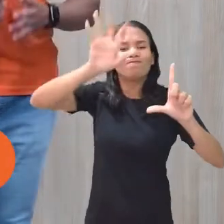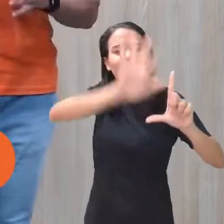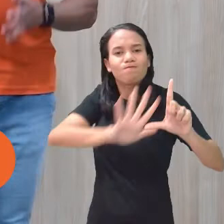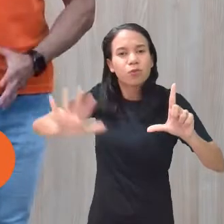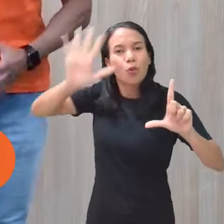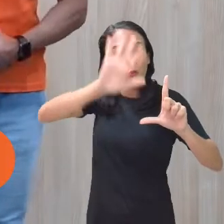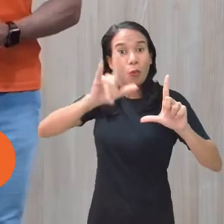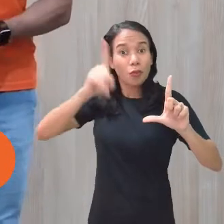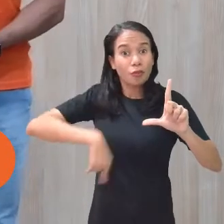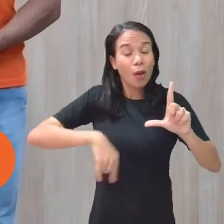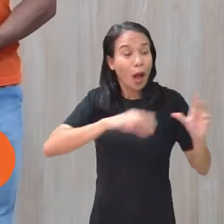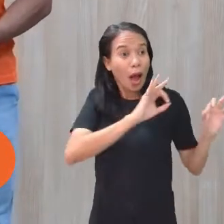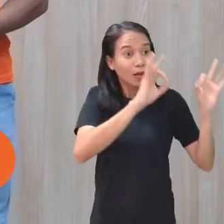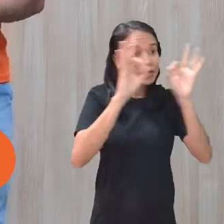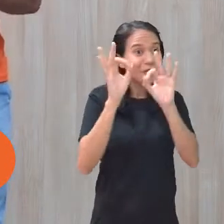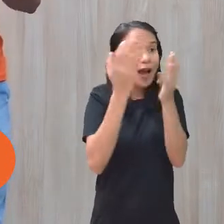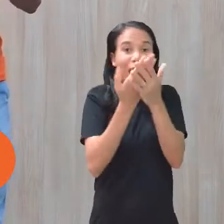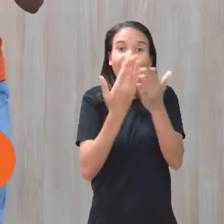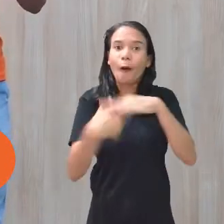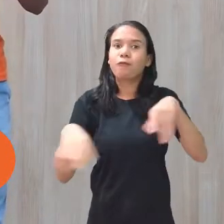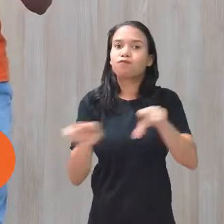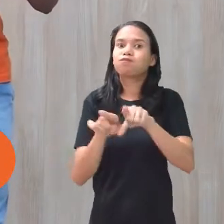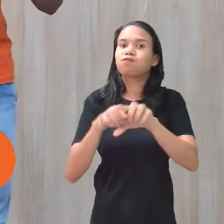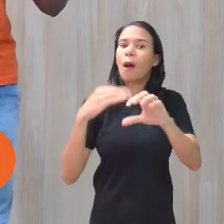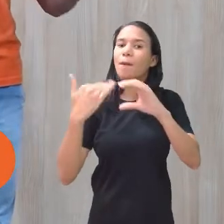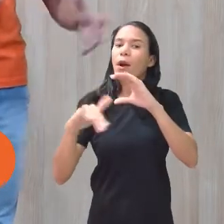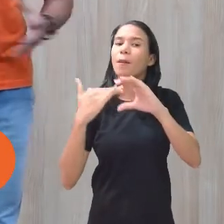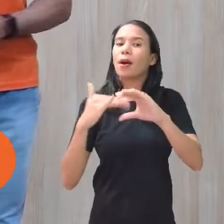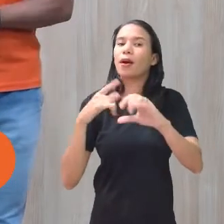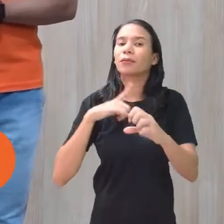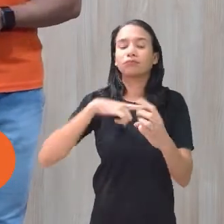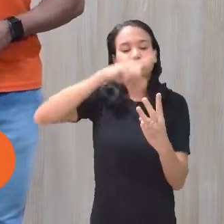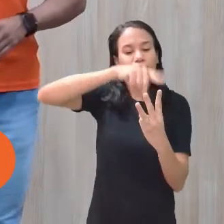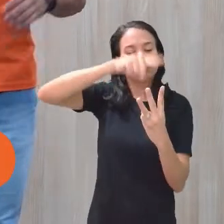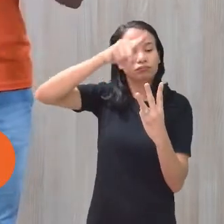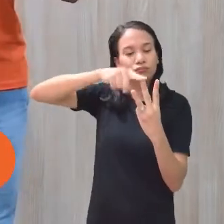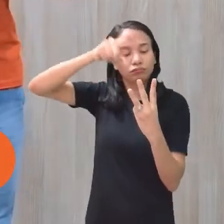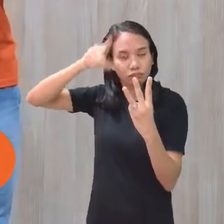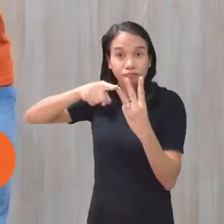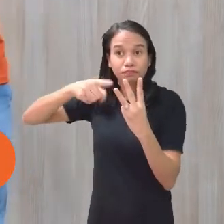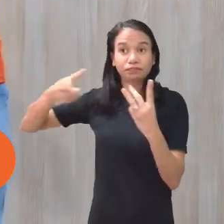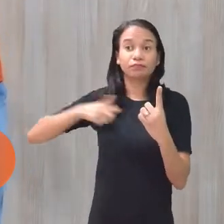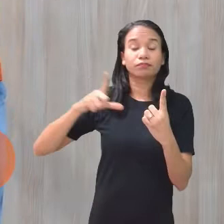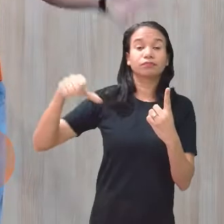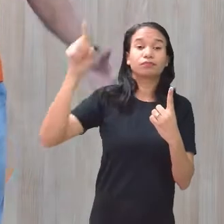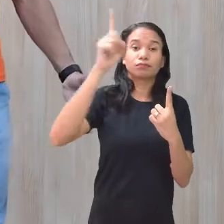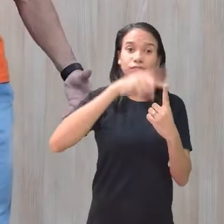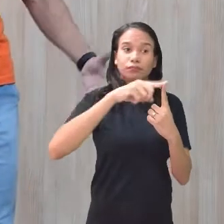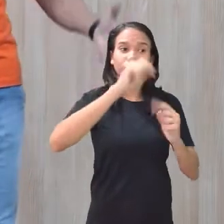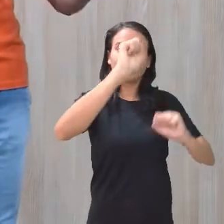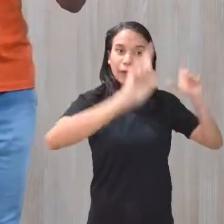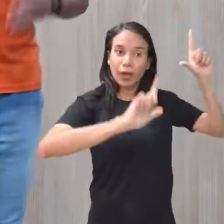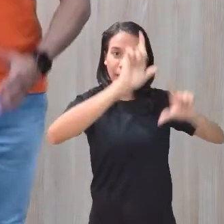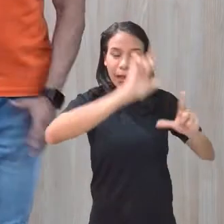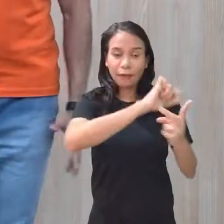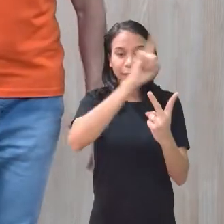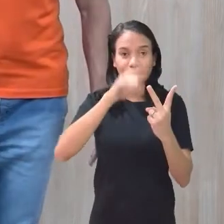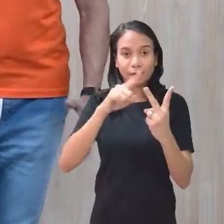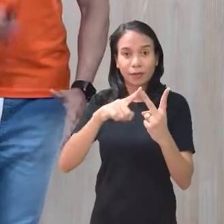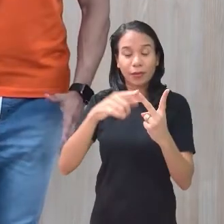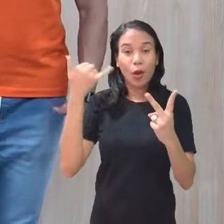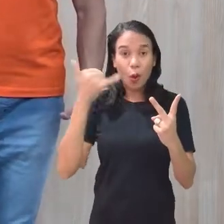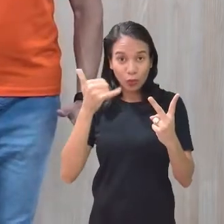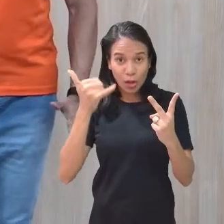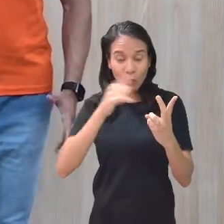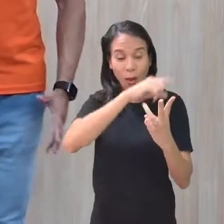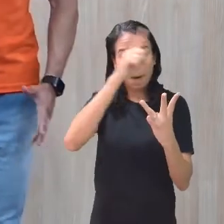e assistindo a nossa aula através de três formas. A gente tem aí a TV, o celular e